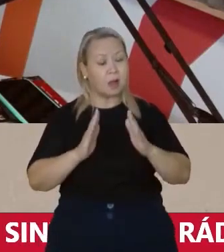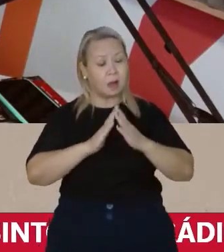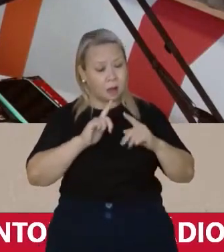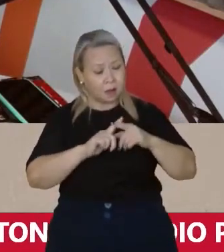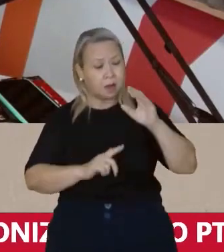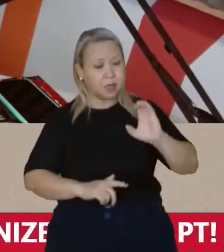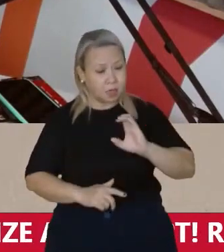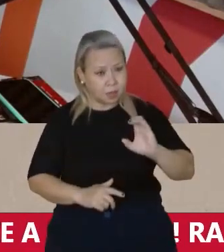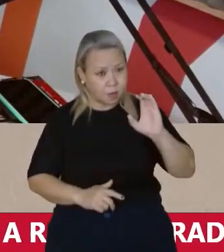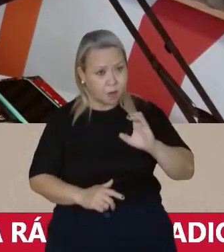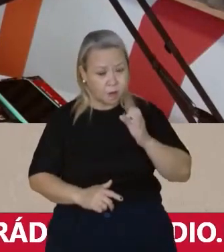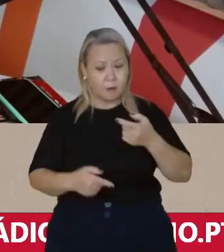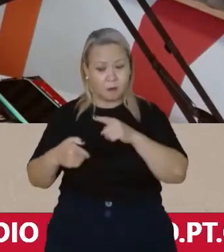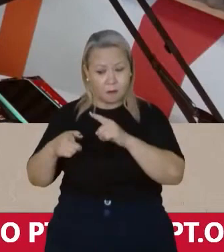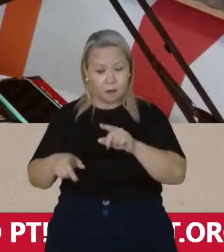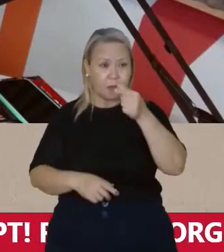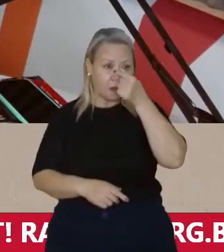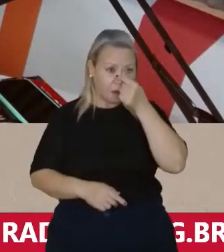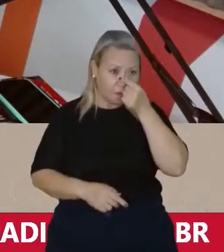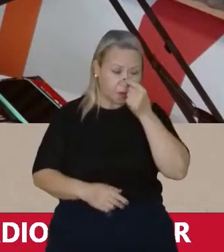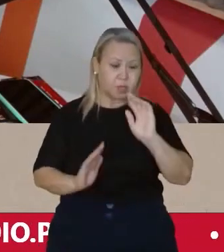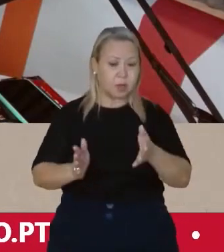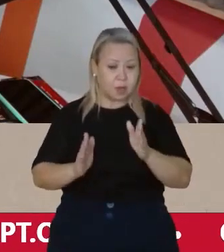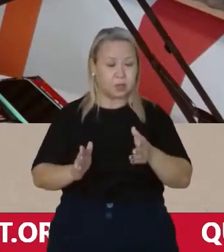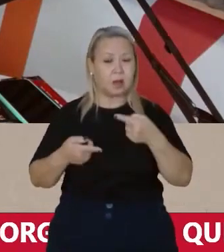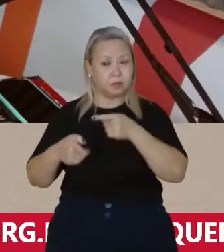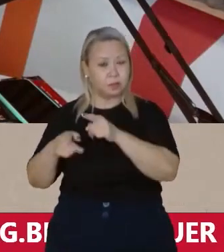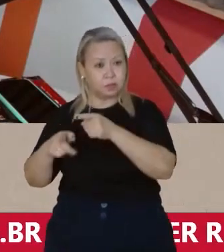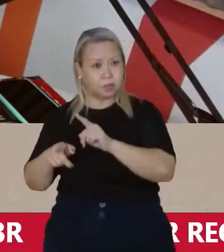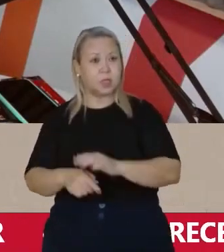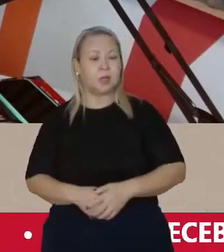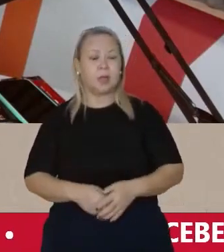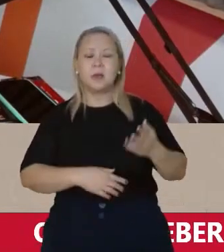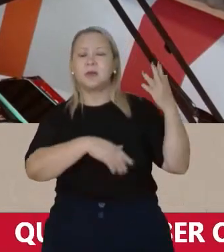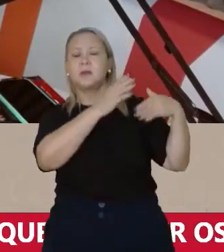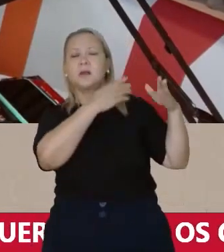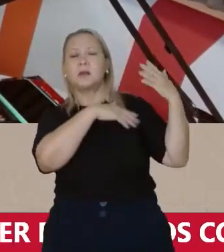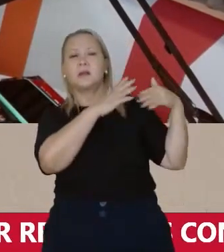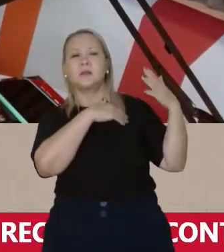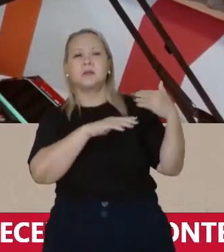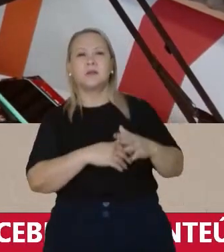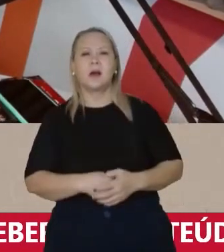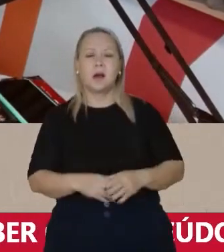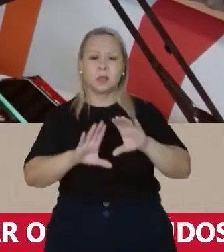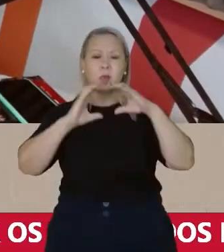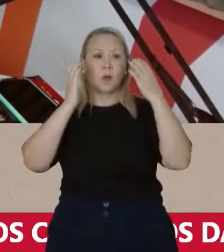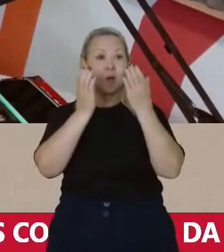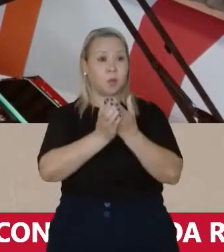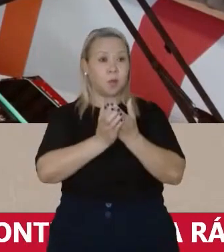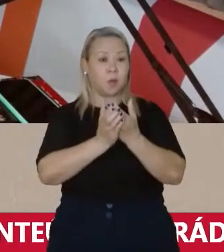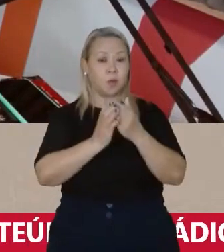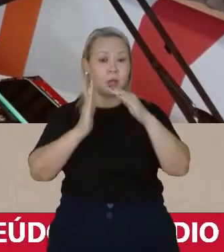Católica, atacaram a Igreja Evangélica. Teve um momento, assim, há uns anos atrás, né, em comunidades, nos